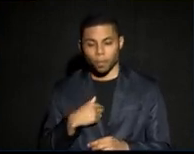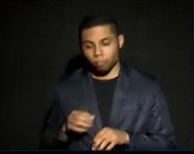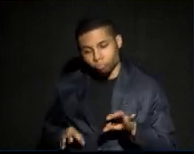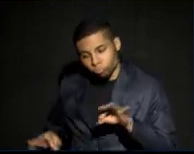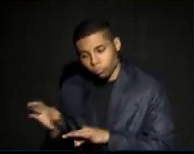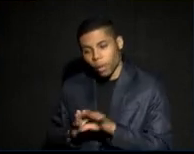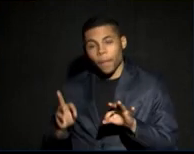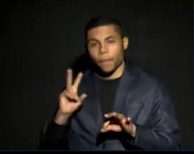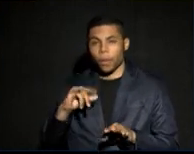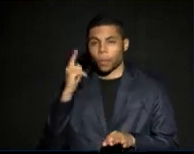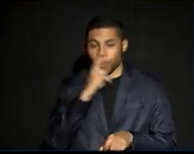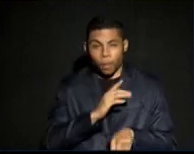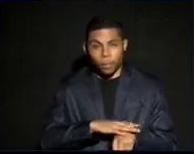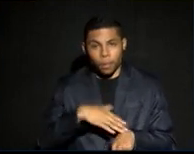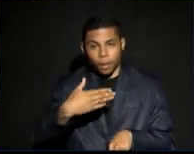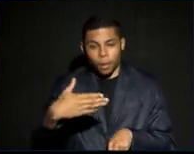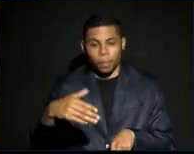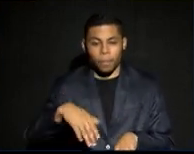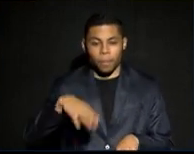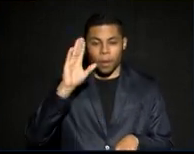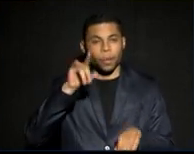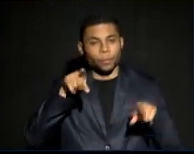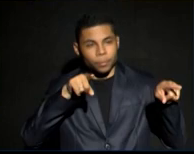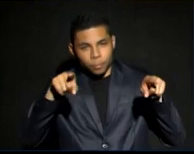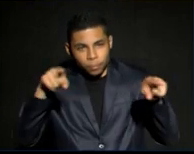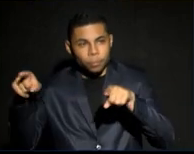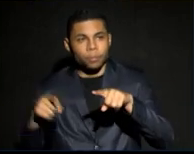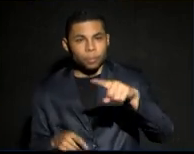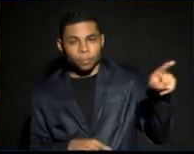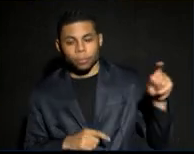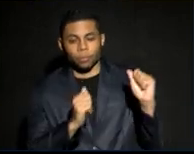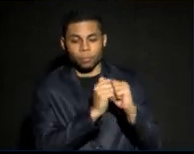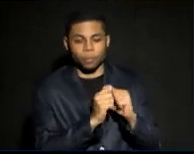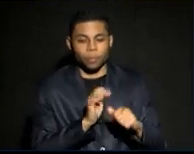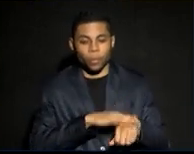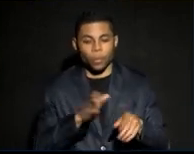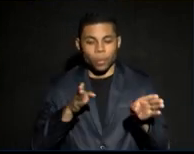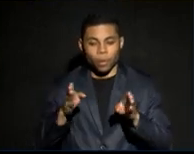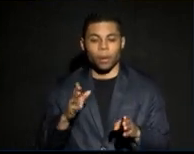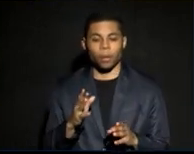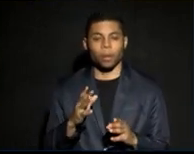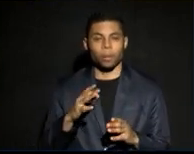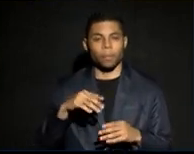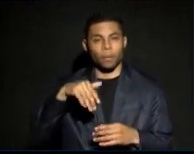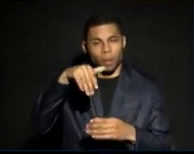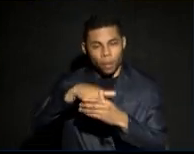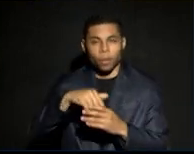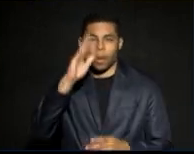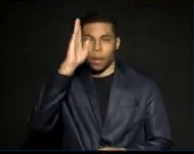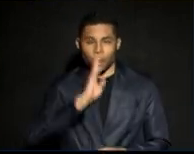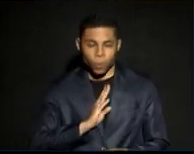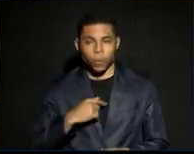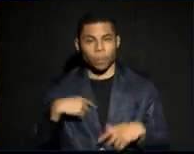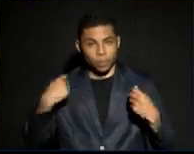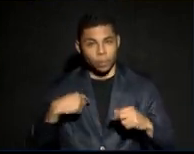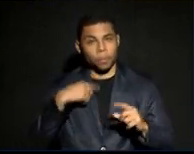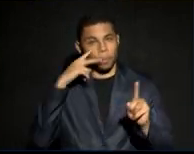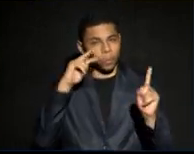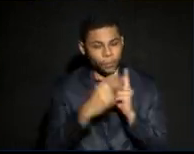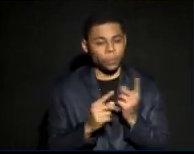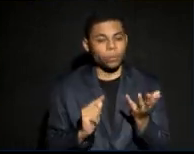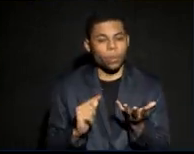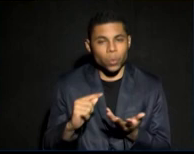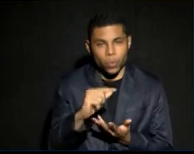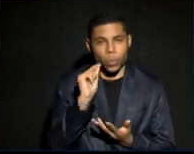que vai me dar o dobro do tempo de televisão dos Meus concorrentes a partir do horário eleitoral gratuito e eu tenho que mostrar ponto de